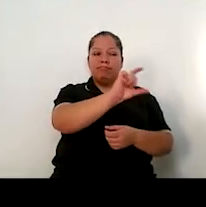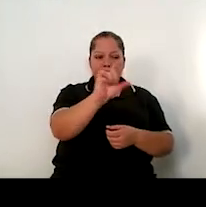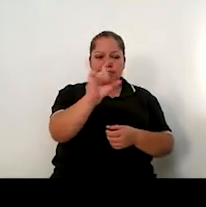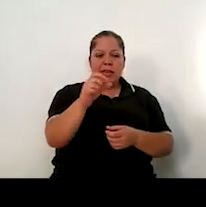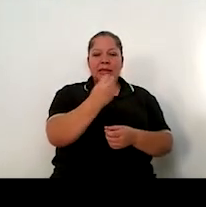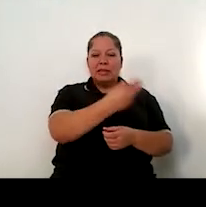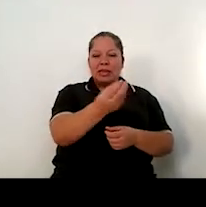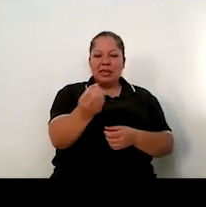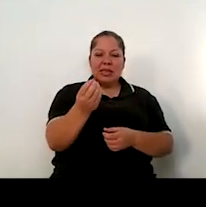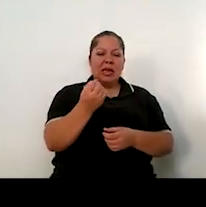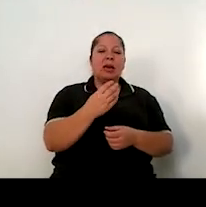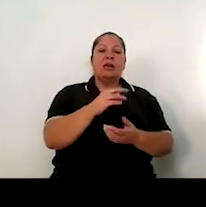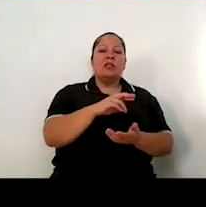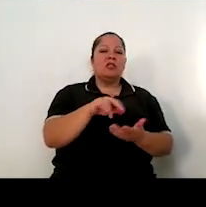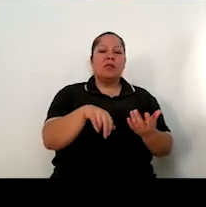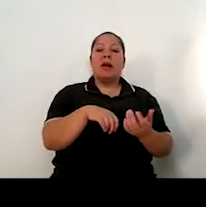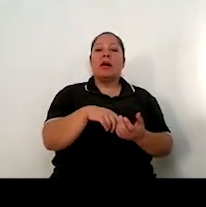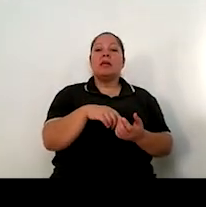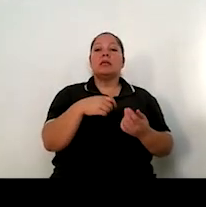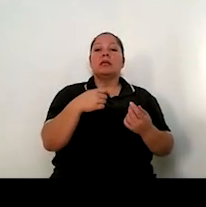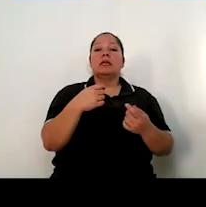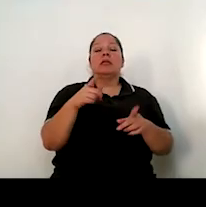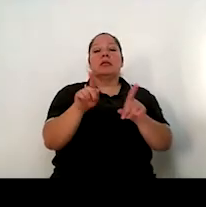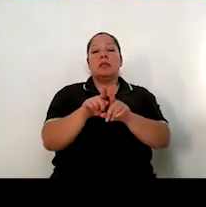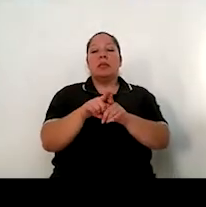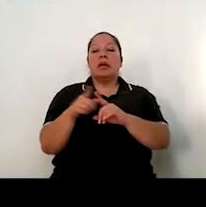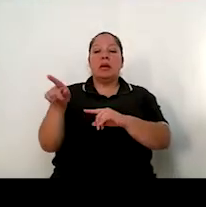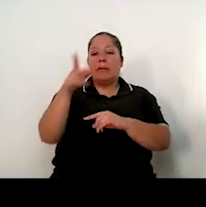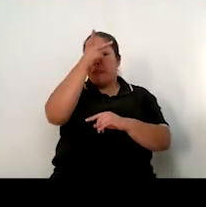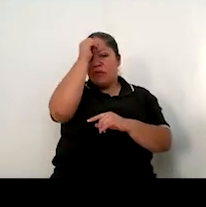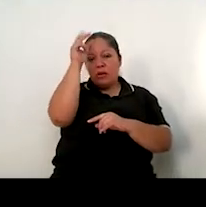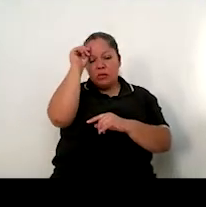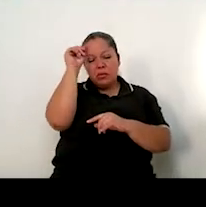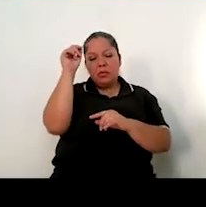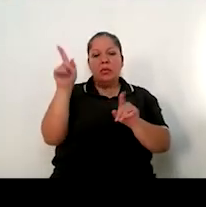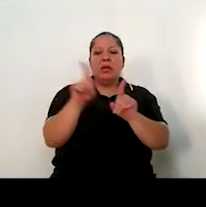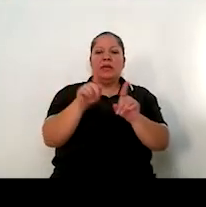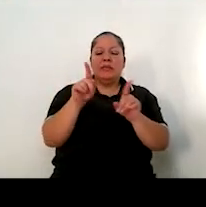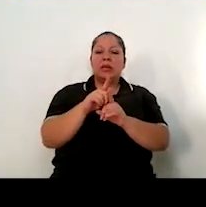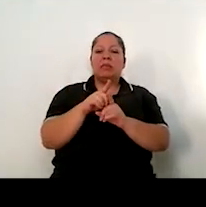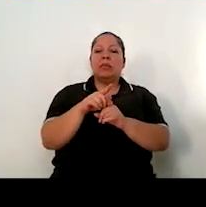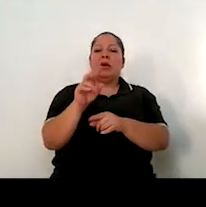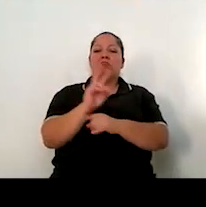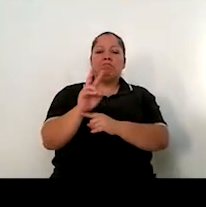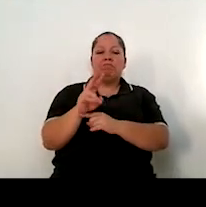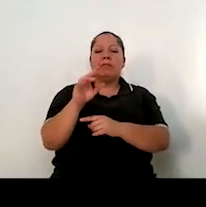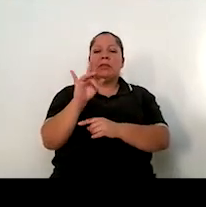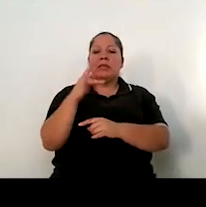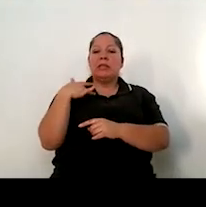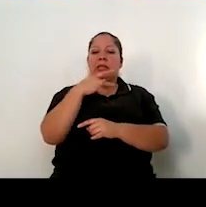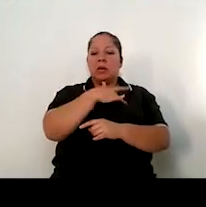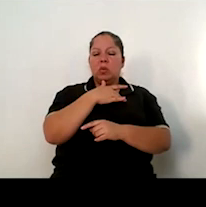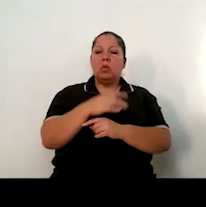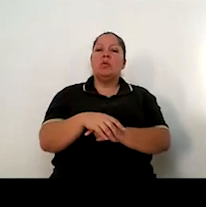de saúde têm que estar em sintonia conosco, que eles vão distribuir esses testes, vão rastrear esses pacientes que vão vir com esse